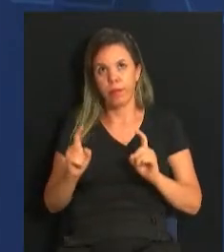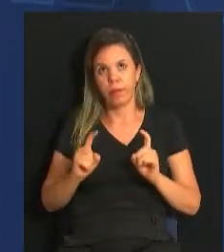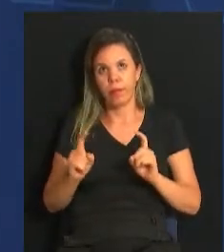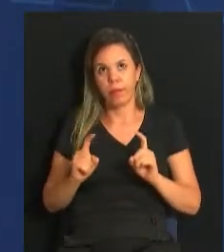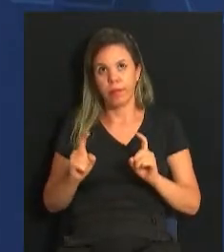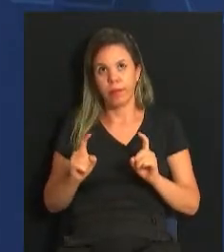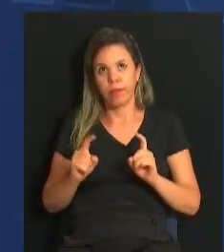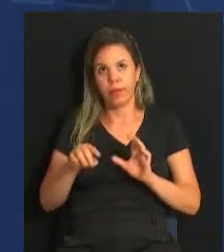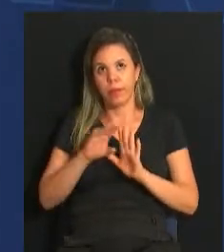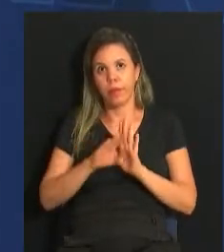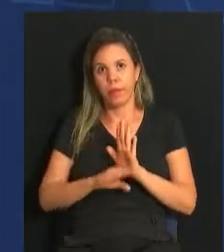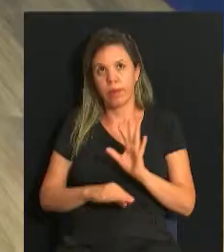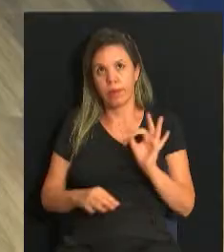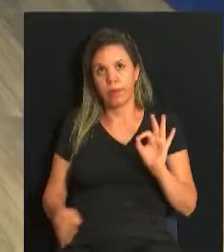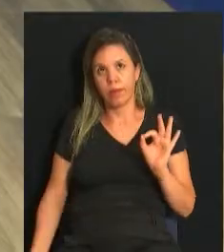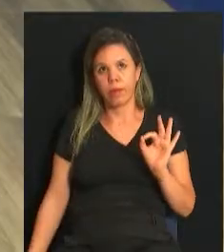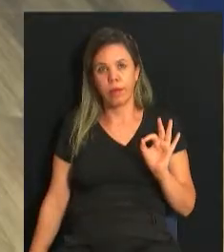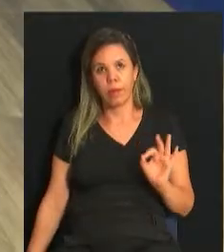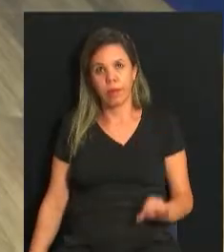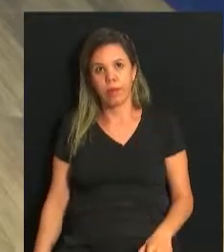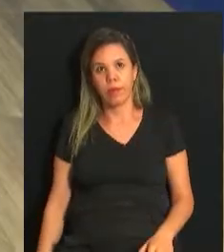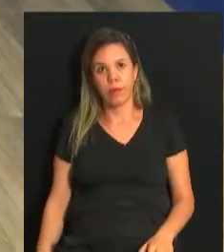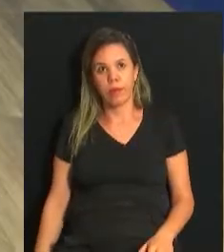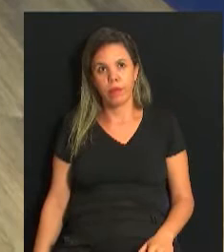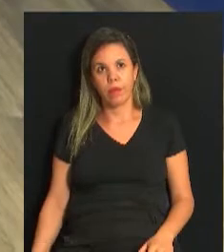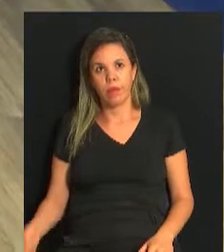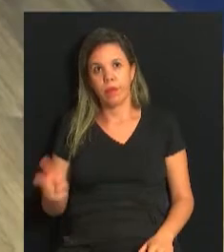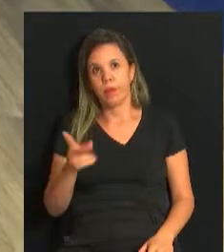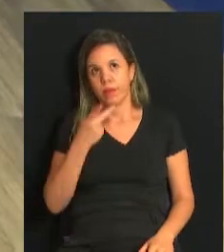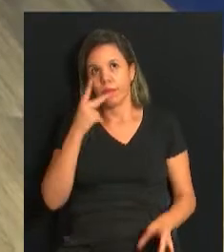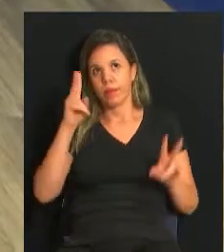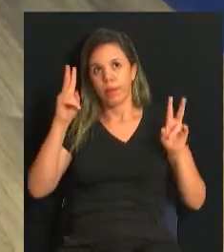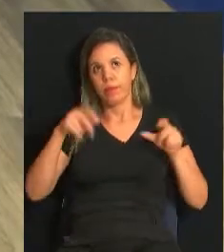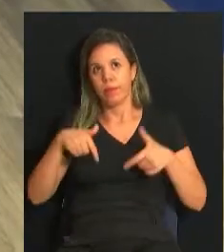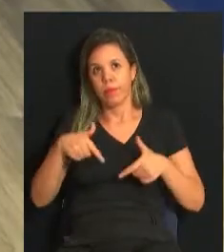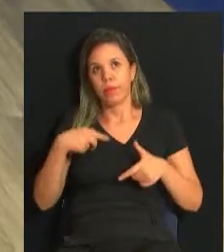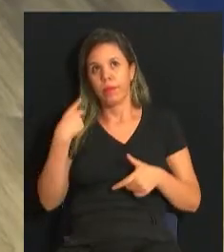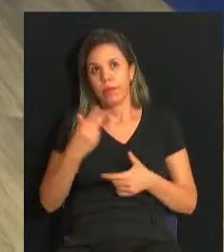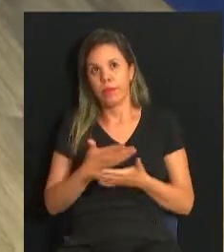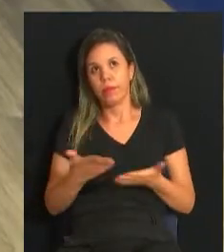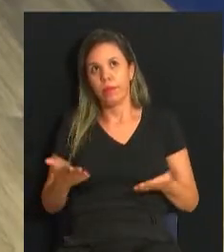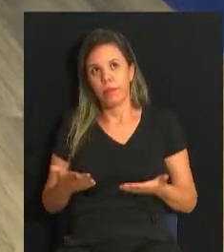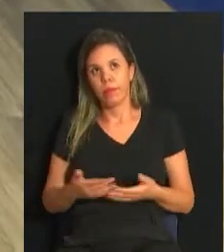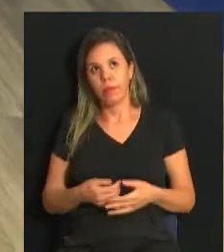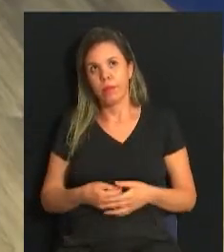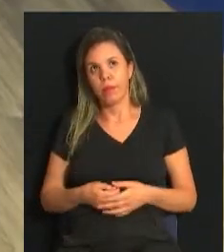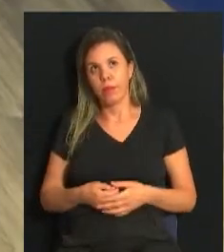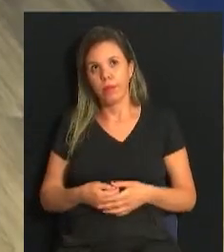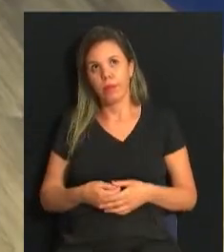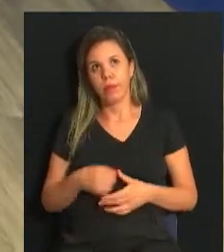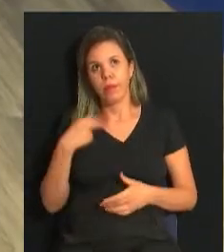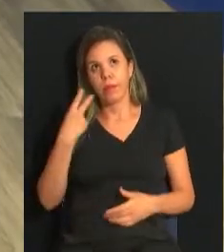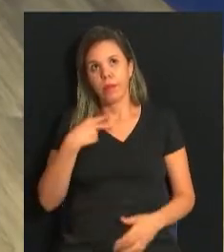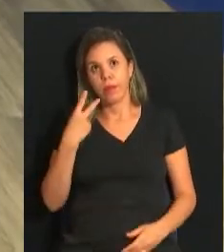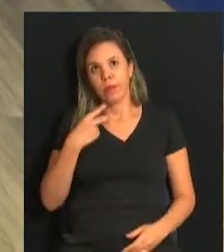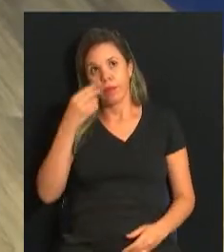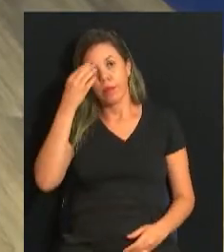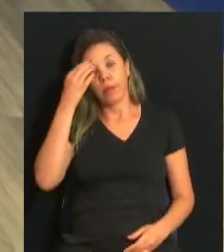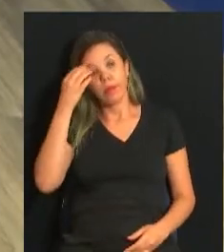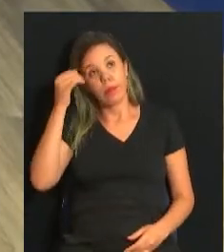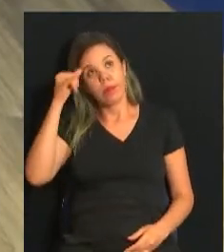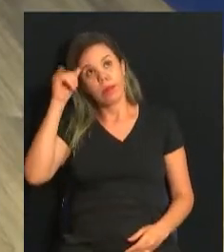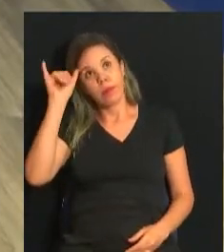todos os Nossos programas Tá certo a gente segue falando aqui sobre a atividade dos parlamentares porque o vereador Paulo